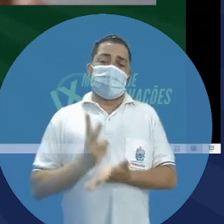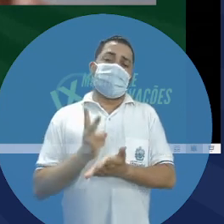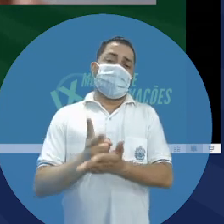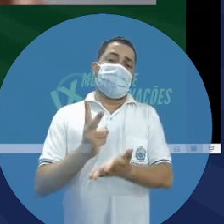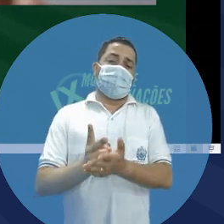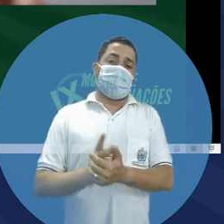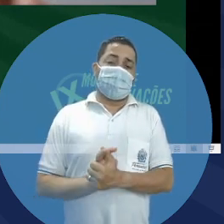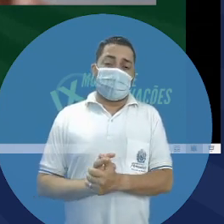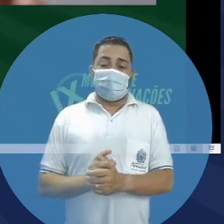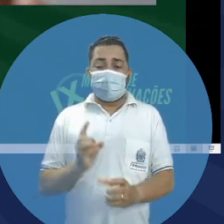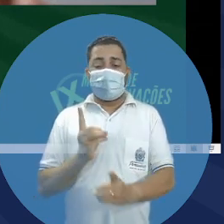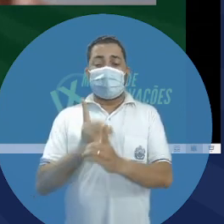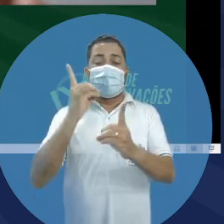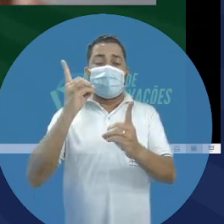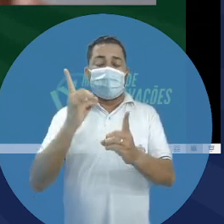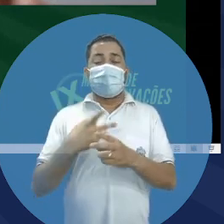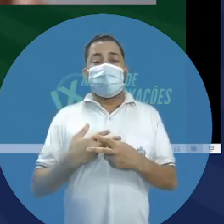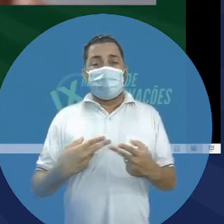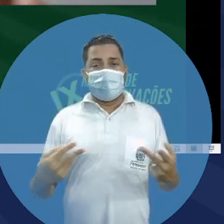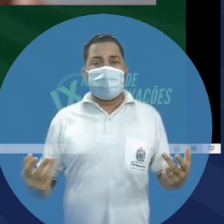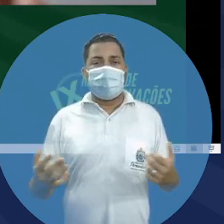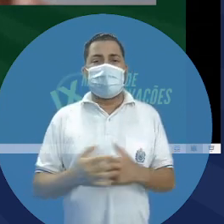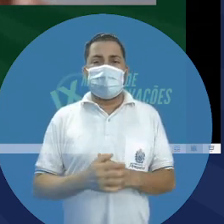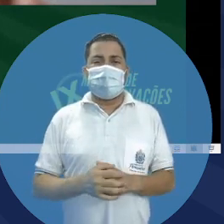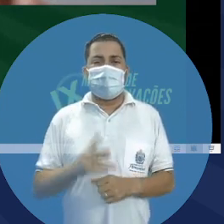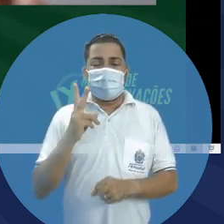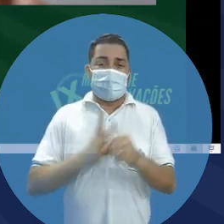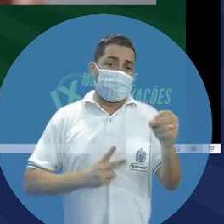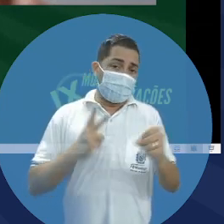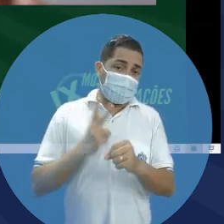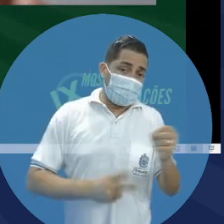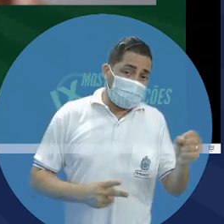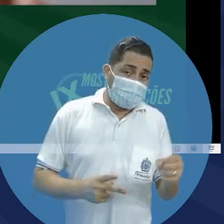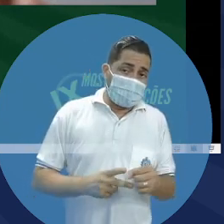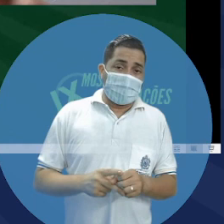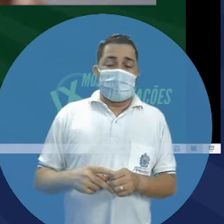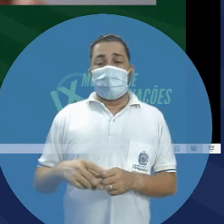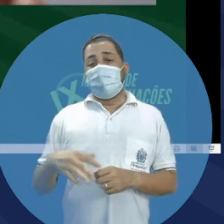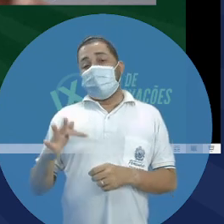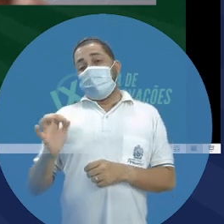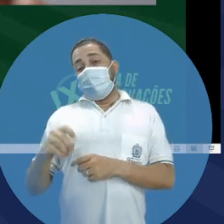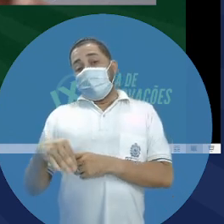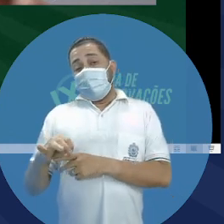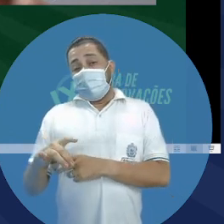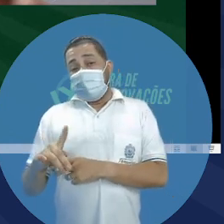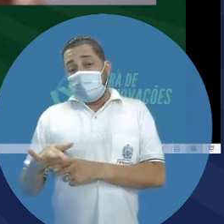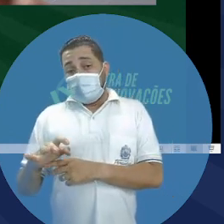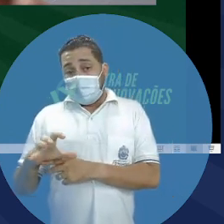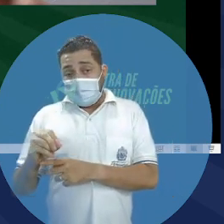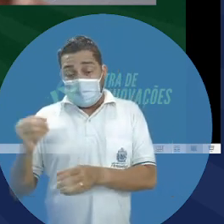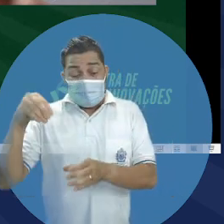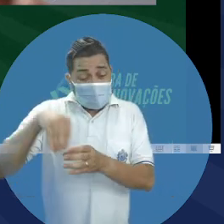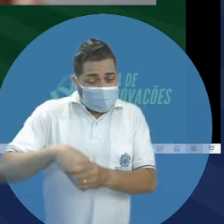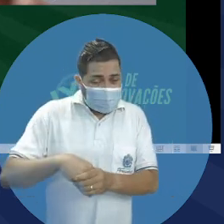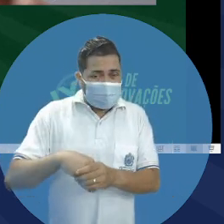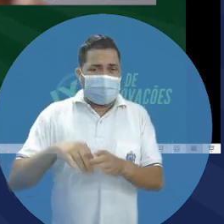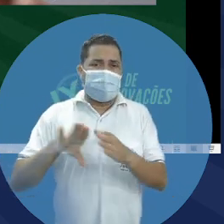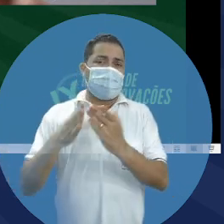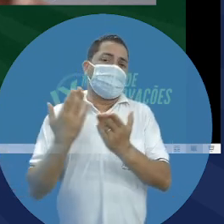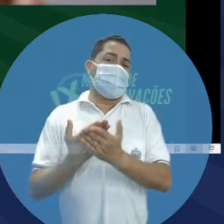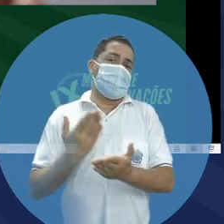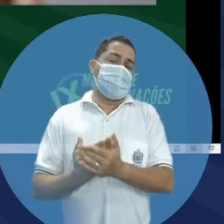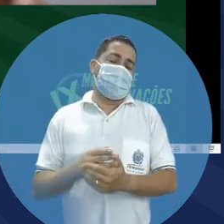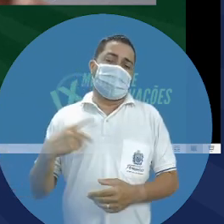deparamos com situações de violência, de feminicídio dentro da escola, e a gente se sentia um